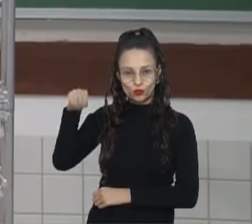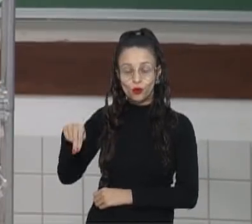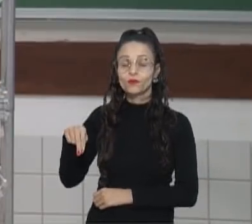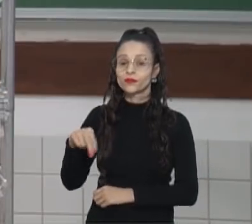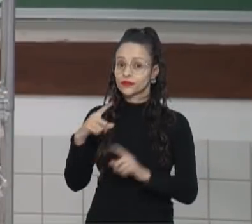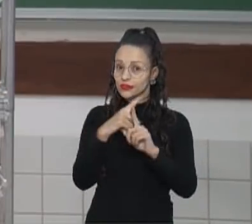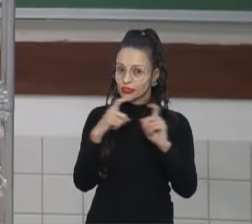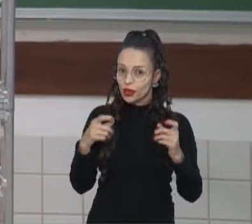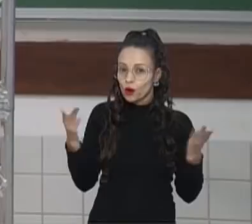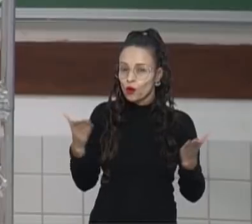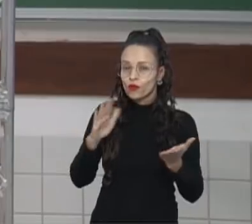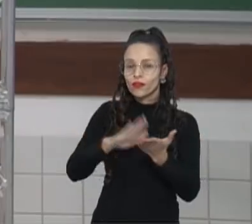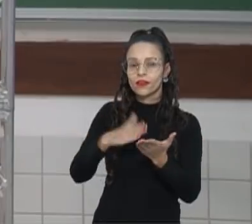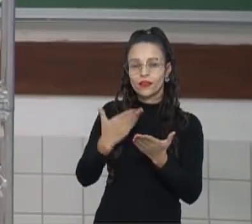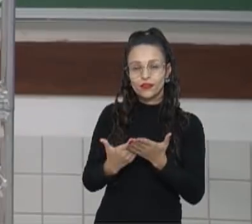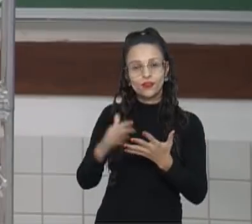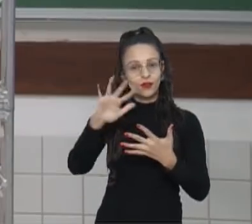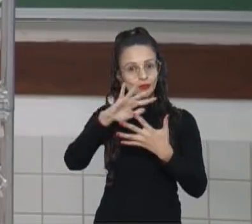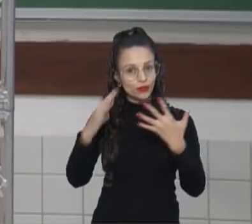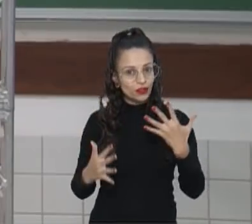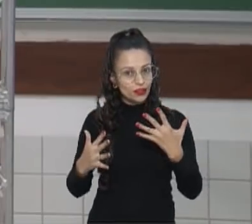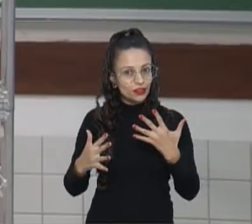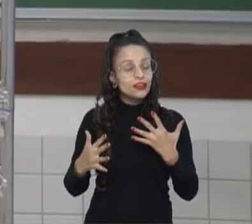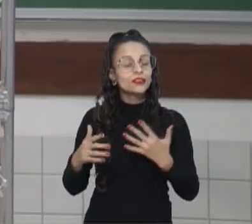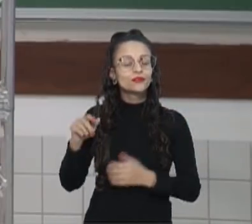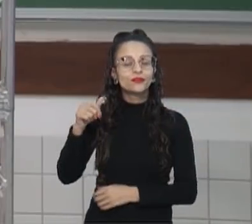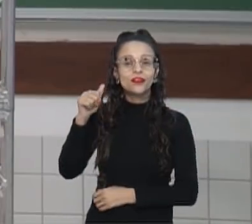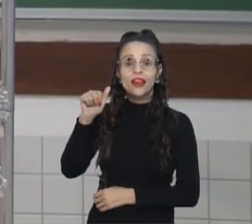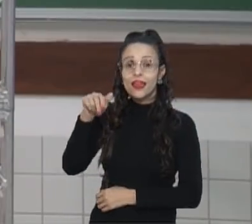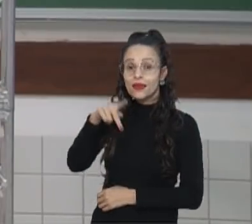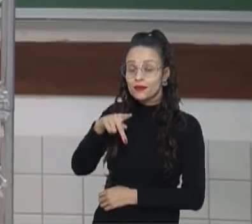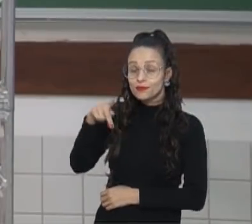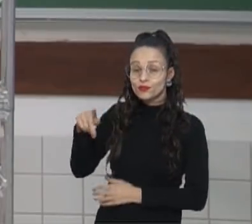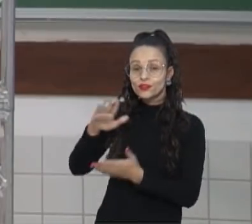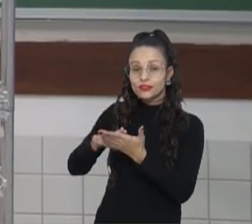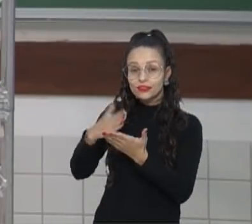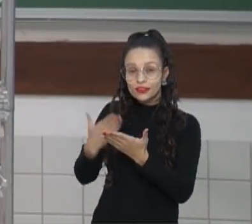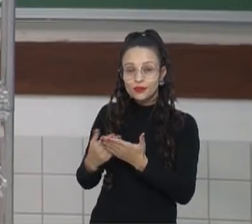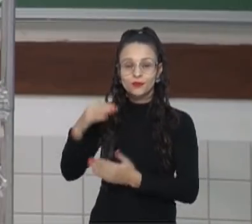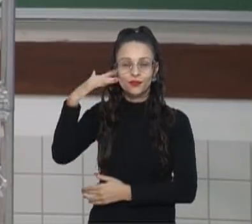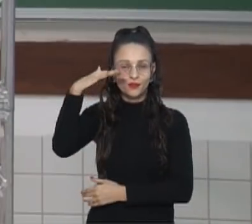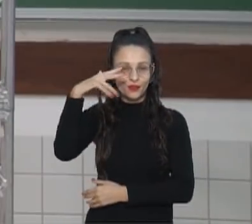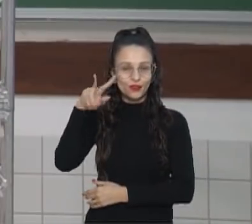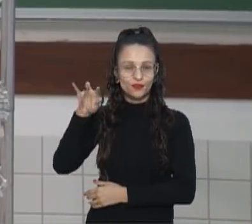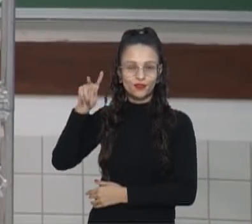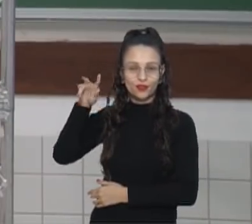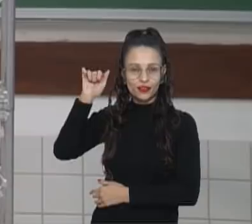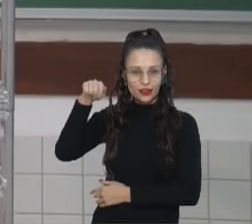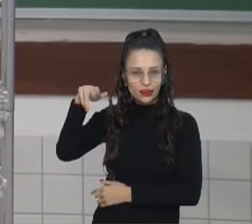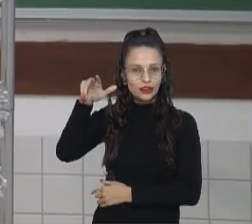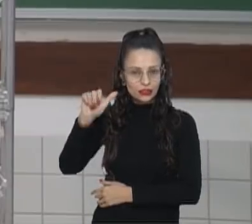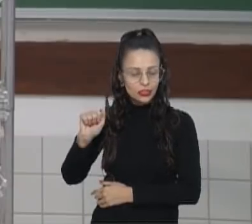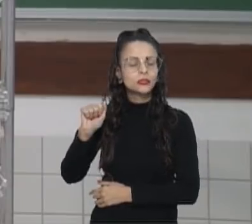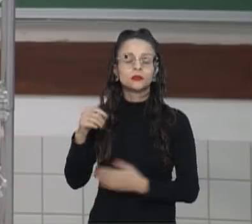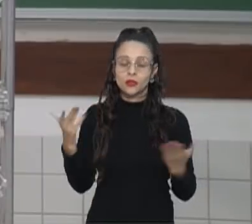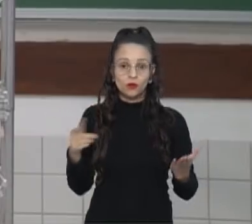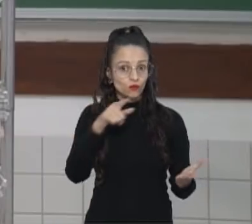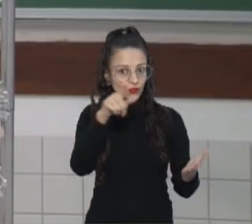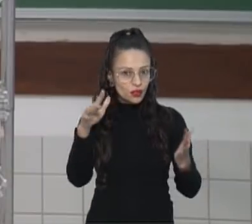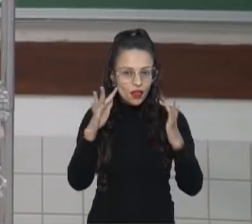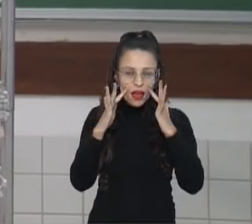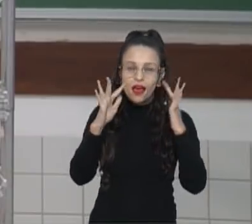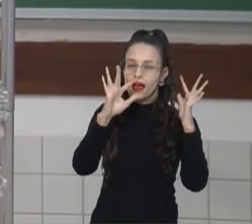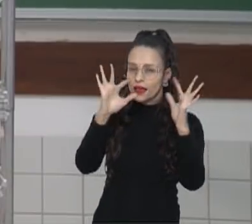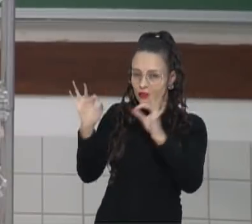para Libras hoje para nós, a Viviana, primeira vez dela interpretando as minhas aulas. Muito bacana ela, fiquem bem atentos também aí,